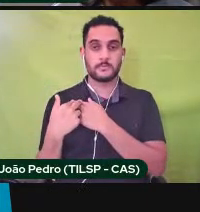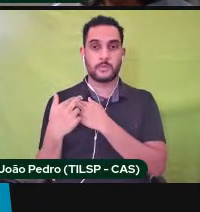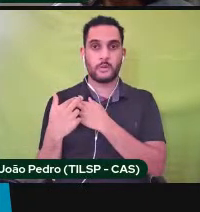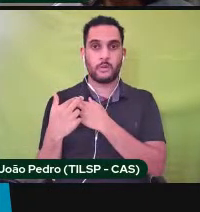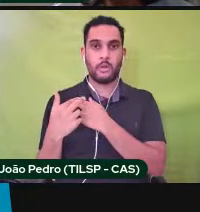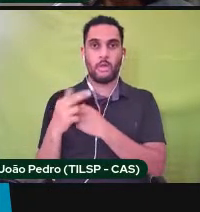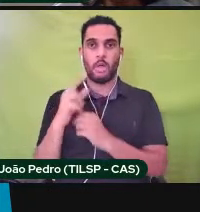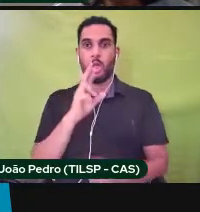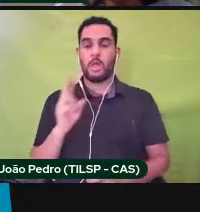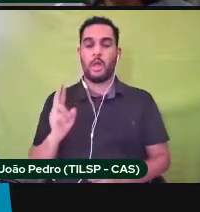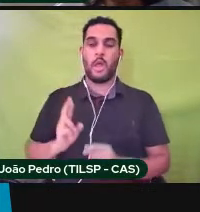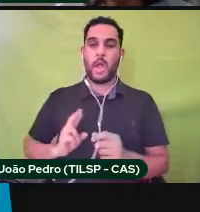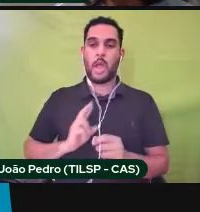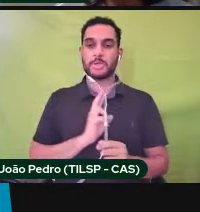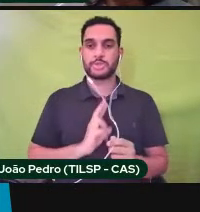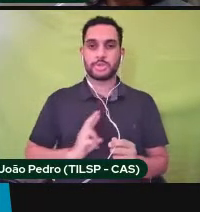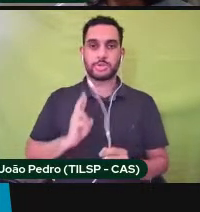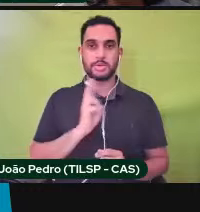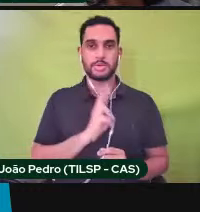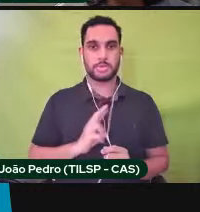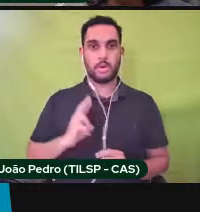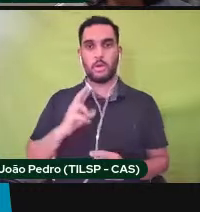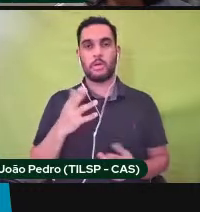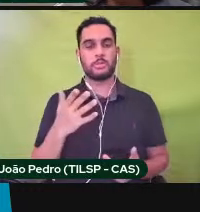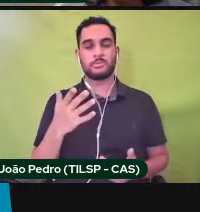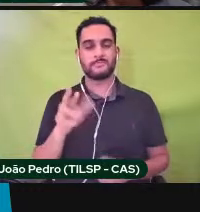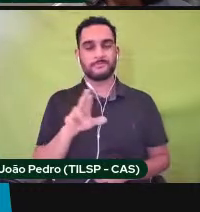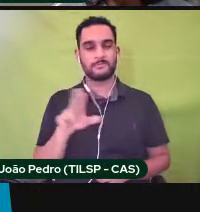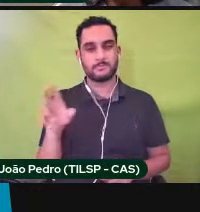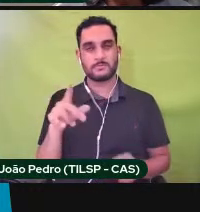radicalismo, porque o radicalismo ele é perverso,